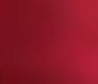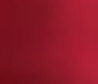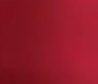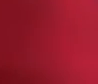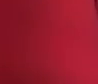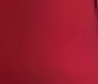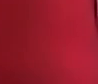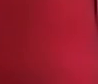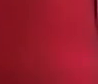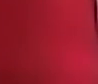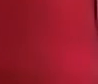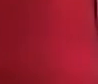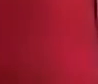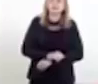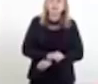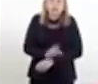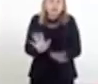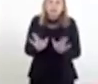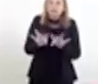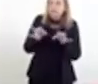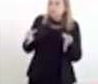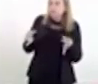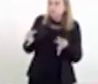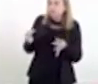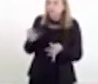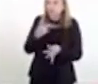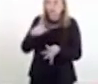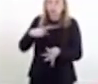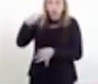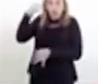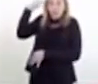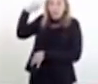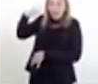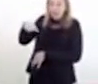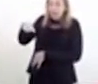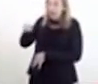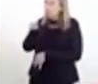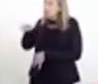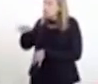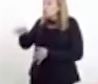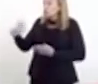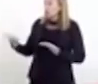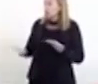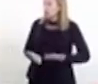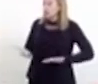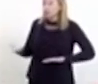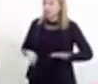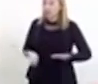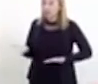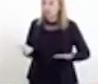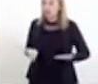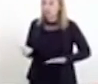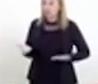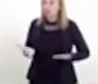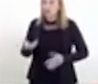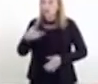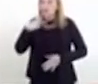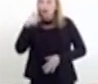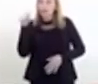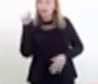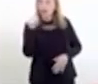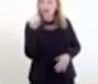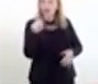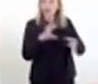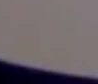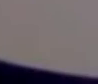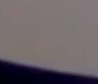comparado a outros estados do país. Ele também ressaltou a lentidão e a existência de racismo estrutural dentro das